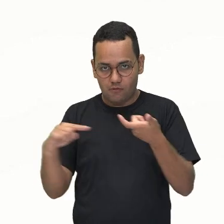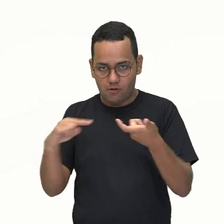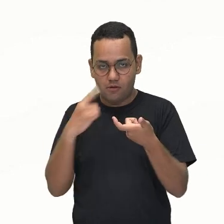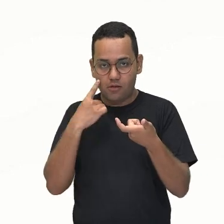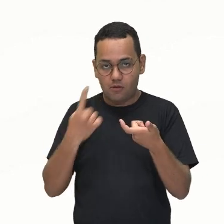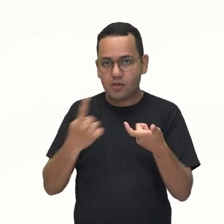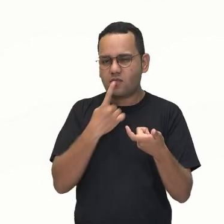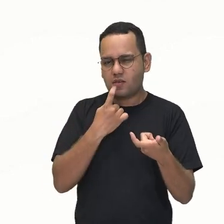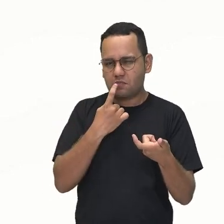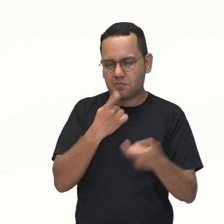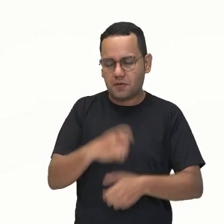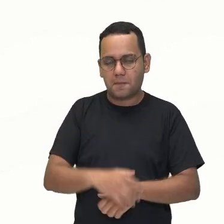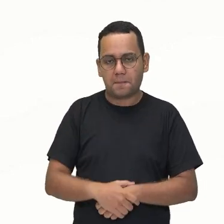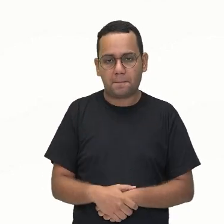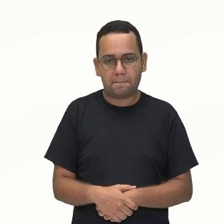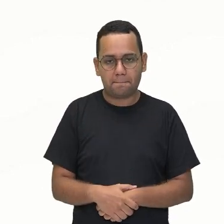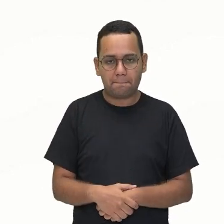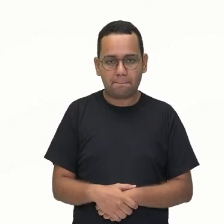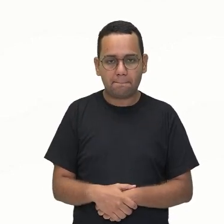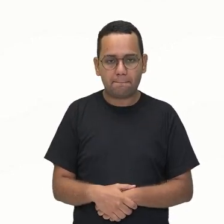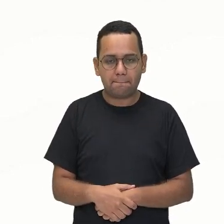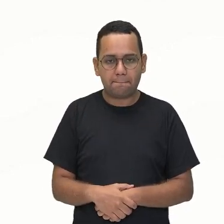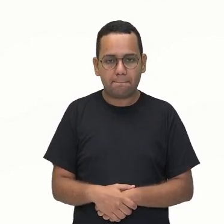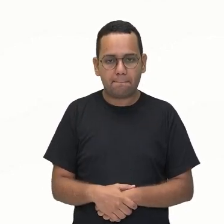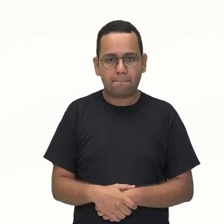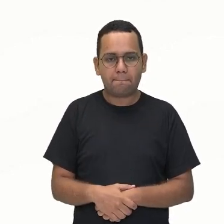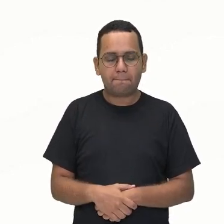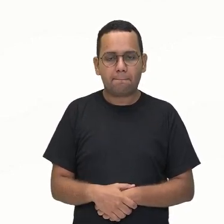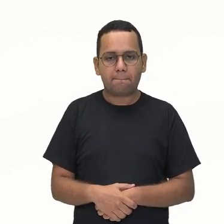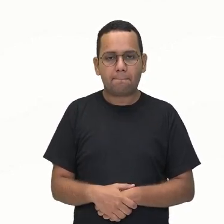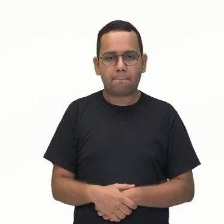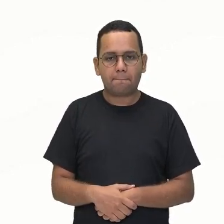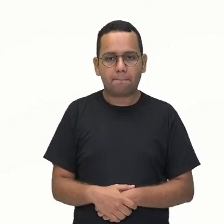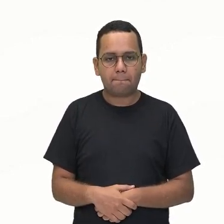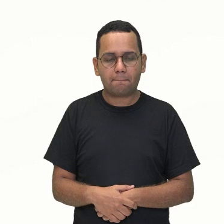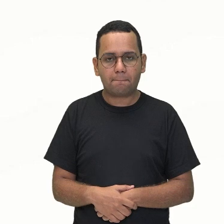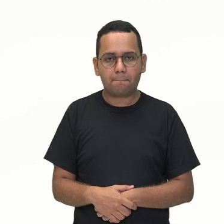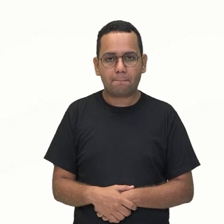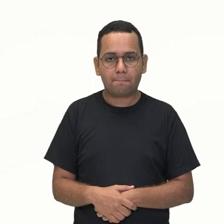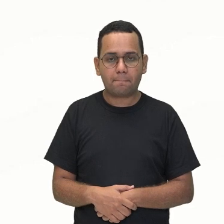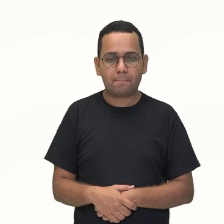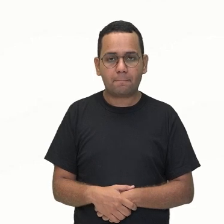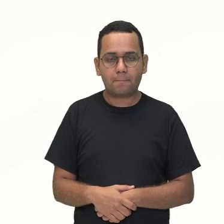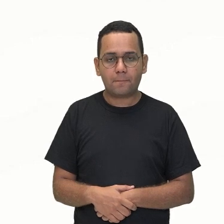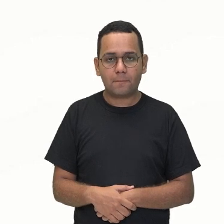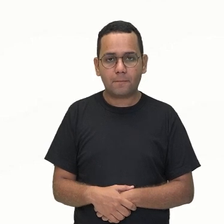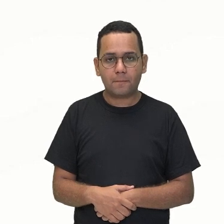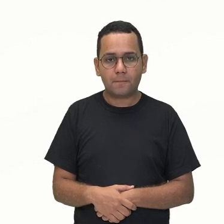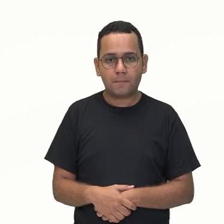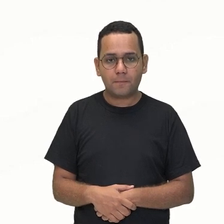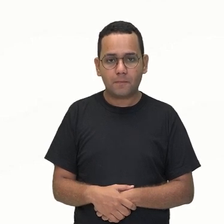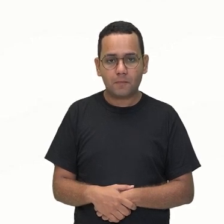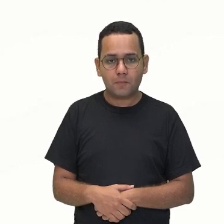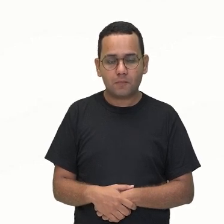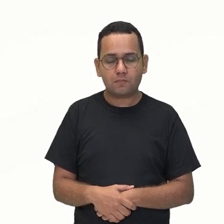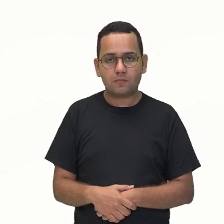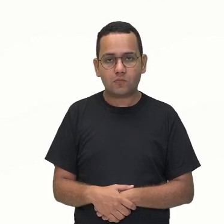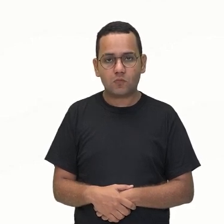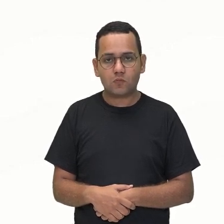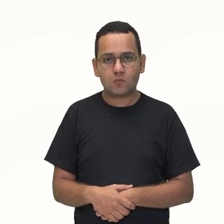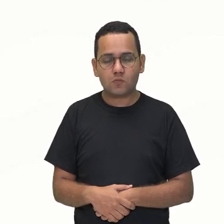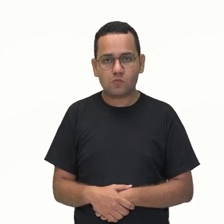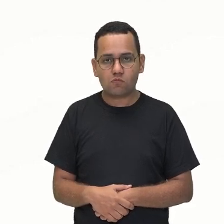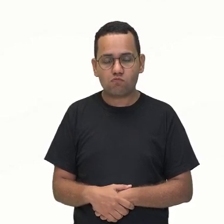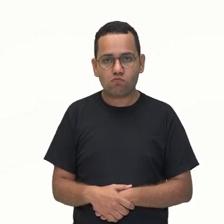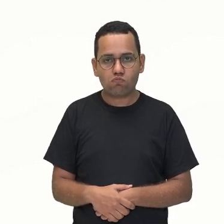impõem, nós estamos aqui relacionando às alterações,